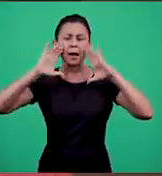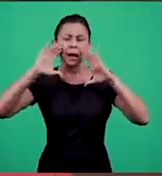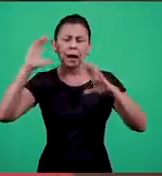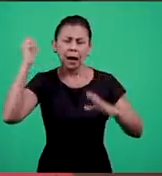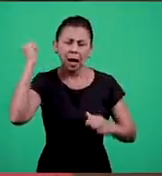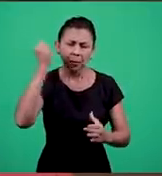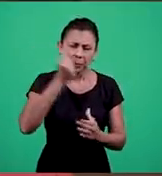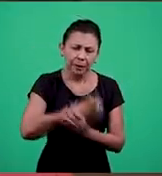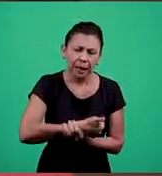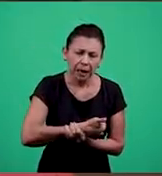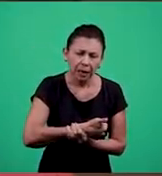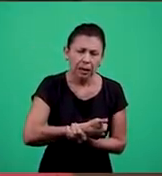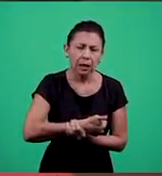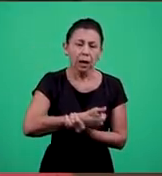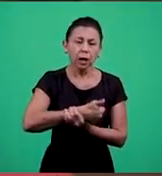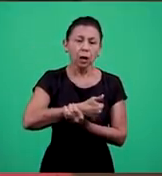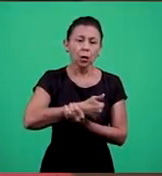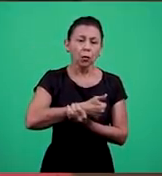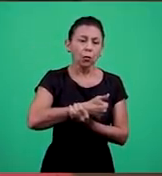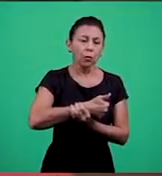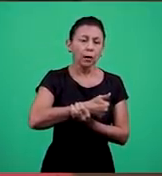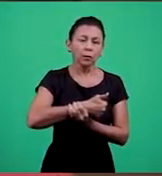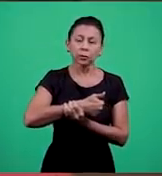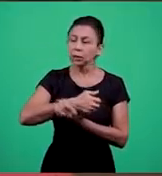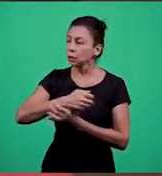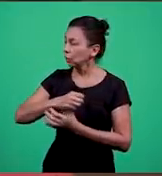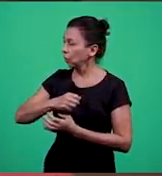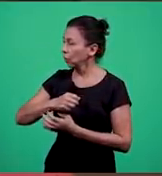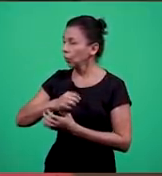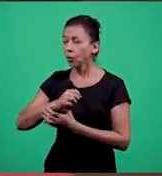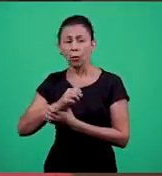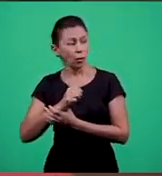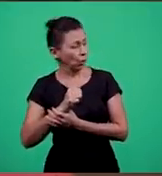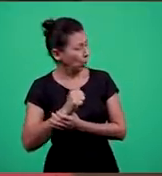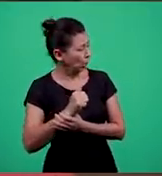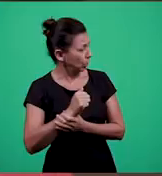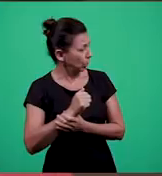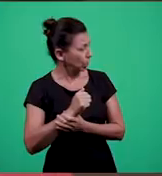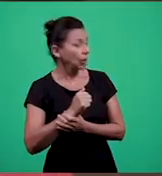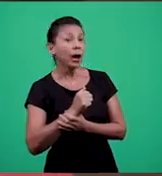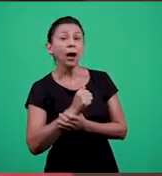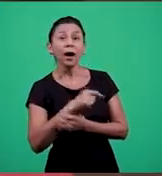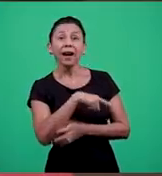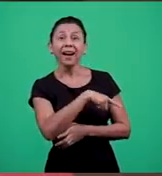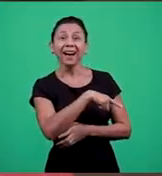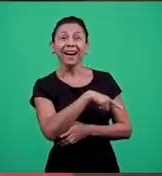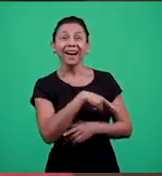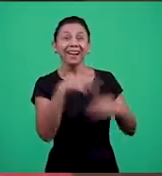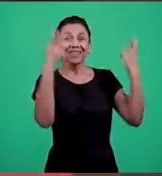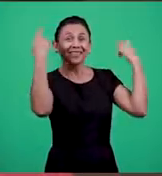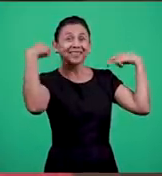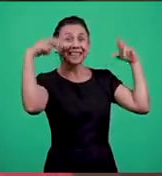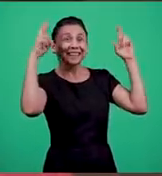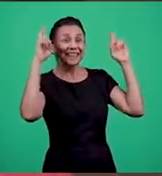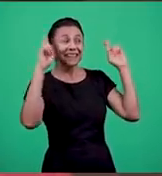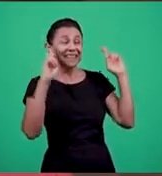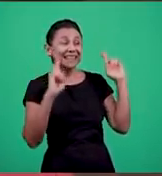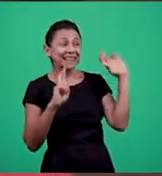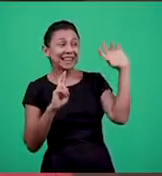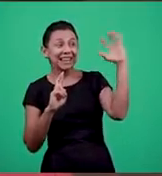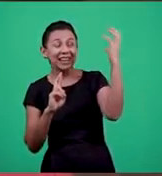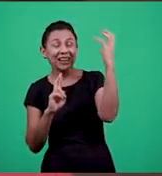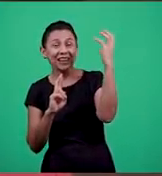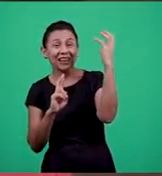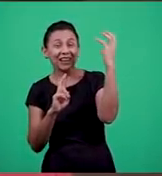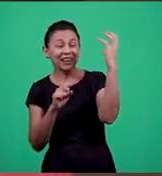um cordeiro. Vocês estão vendo o cordeiro? Vamos procurar o cordeiro? Ah, olha!